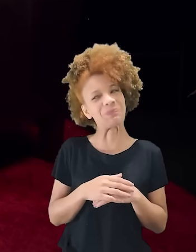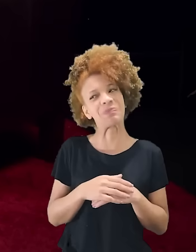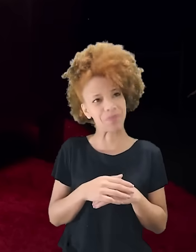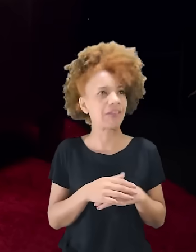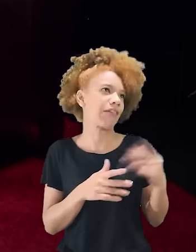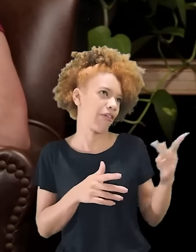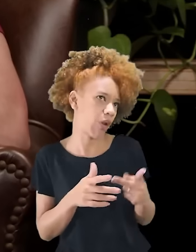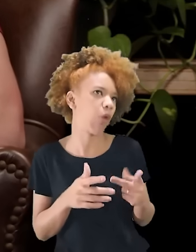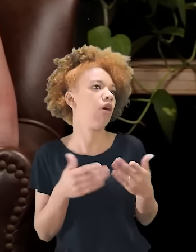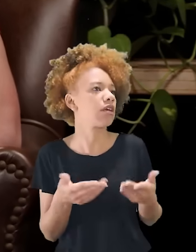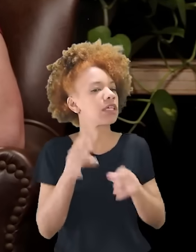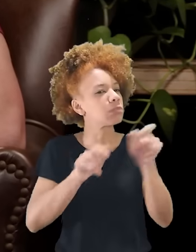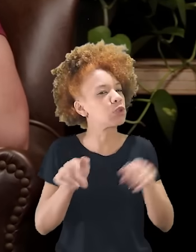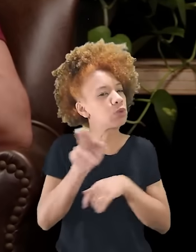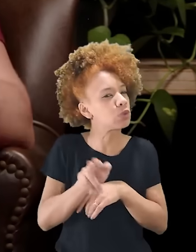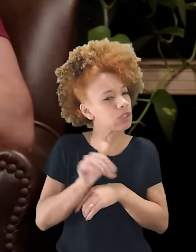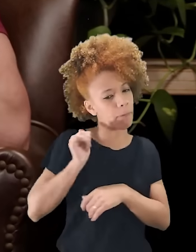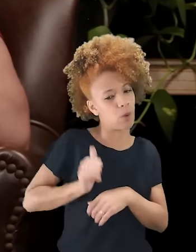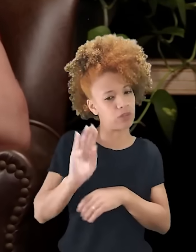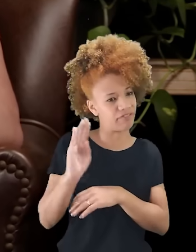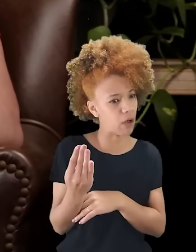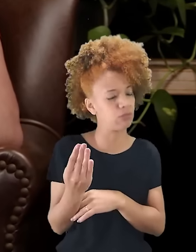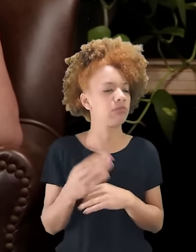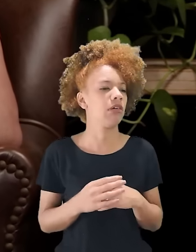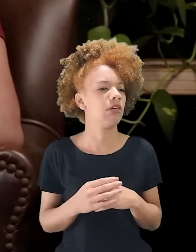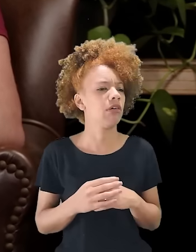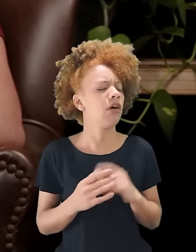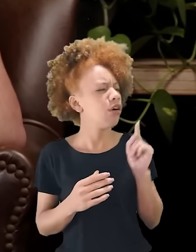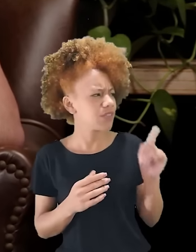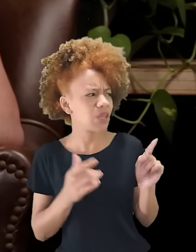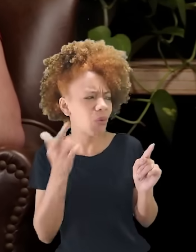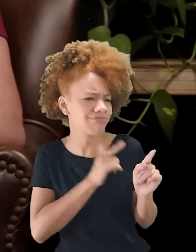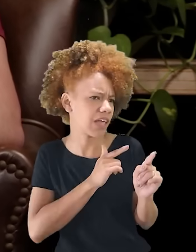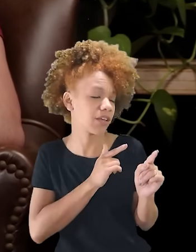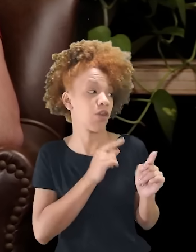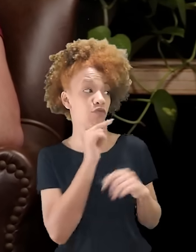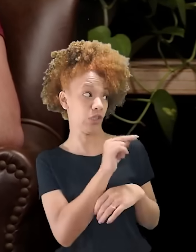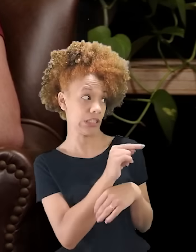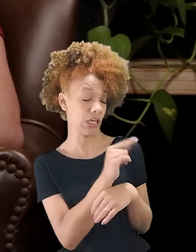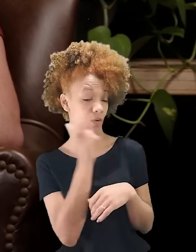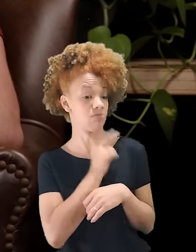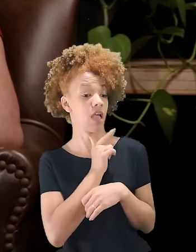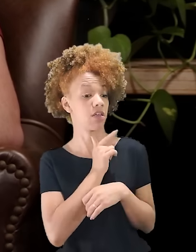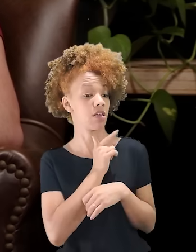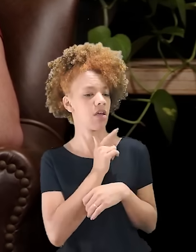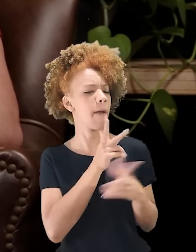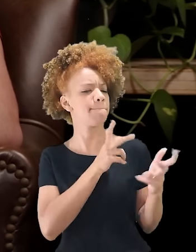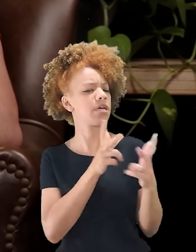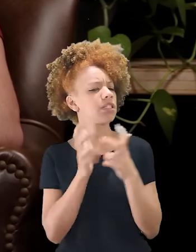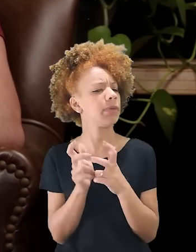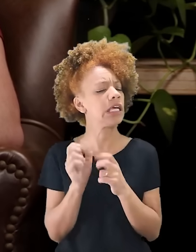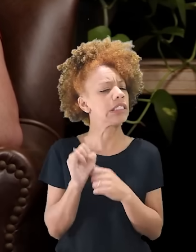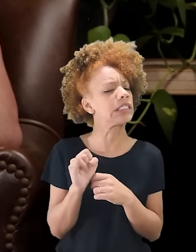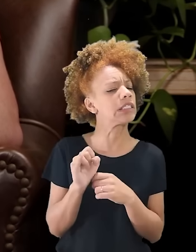que ela falou tal que muita gente usa roupa falsa bolsa falsa tal e Vocês conseguem você você consegue perceber